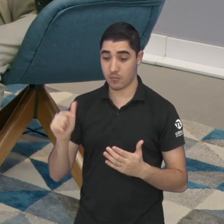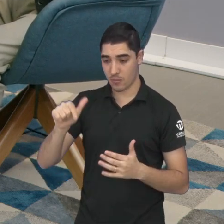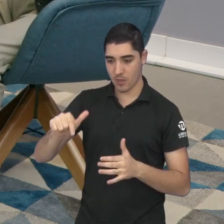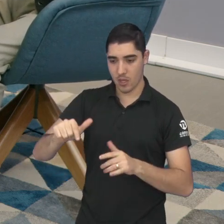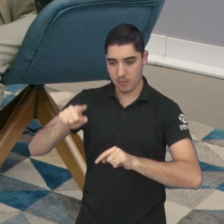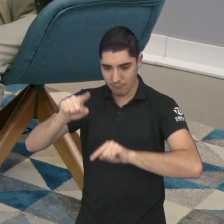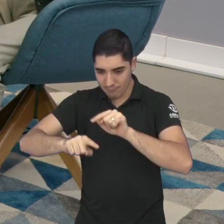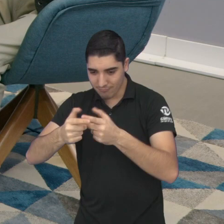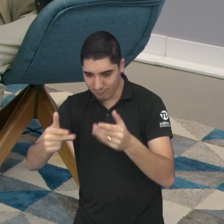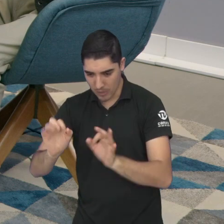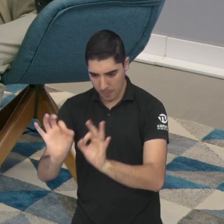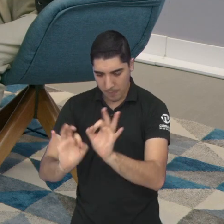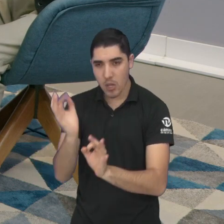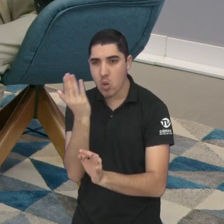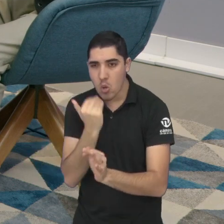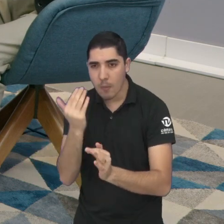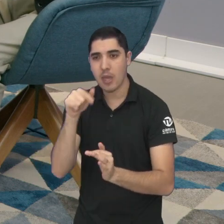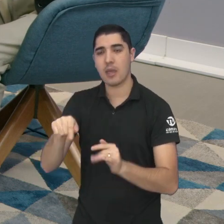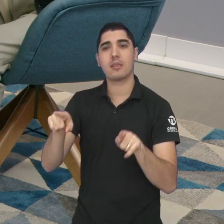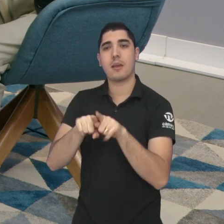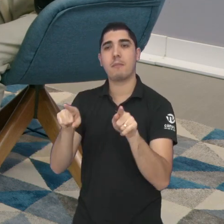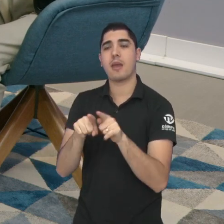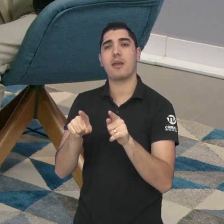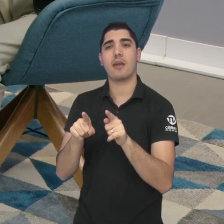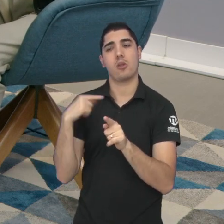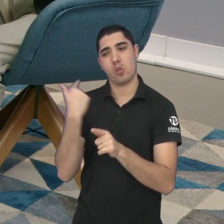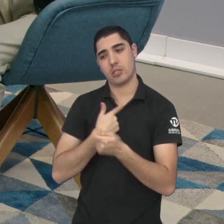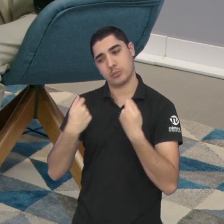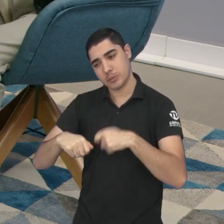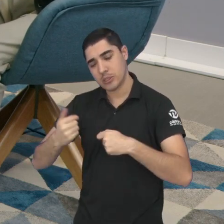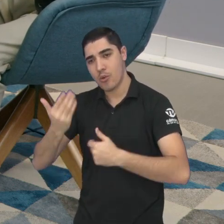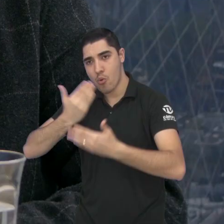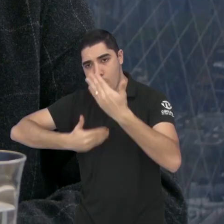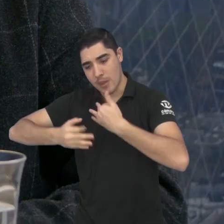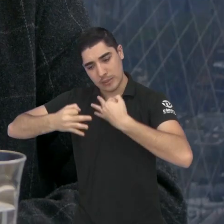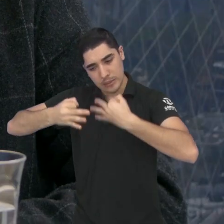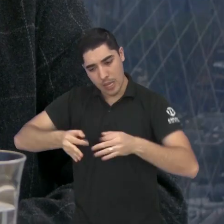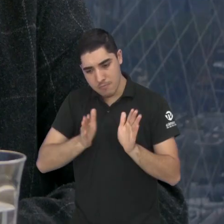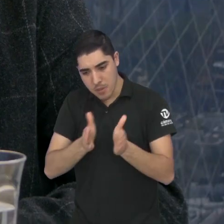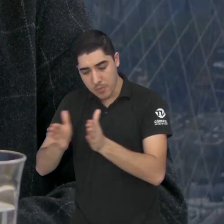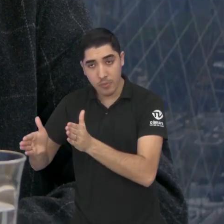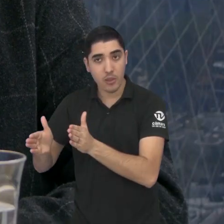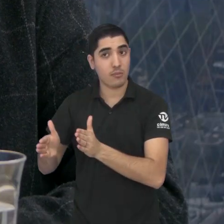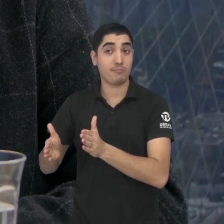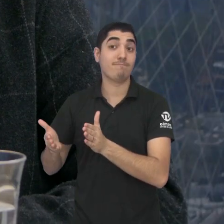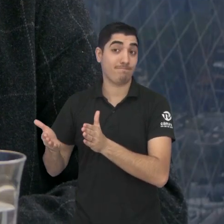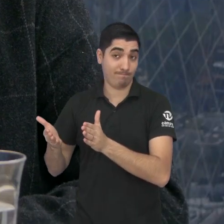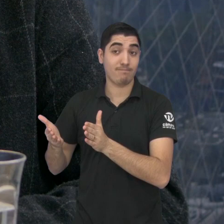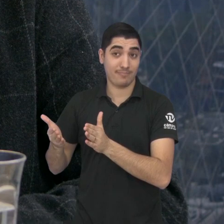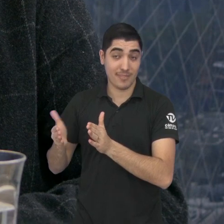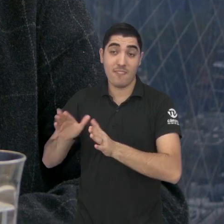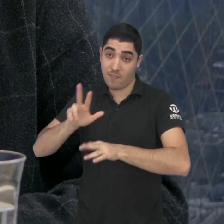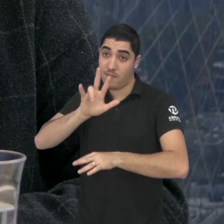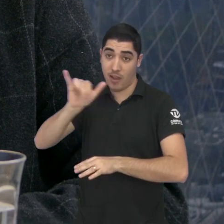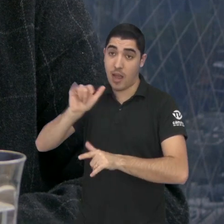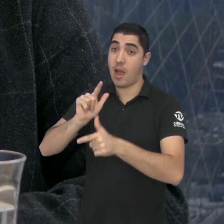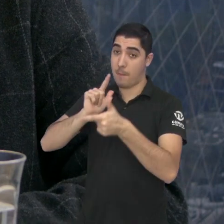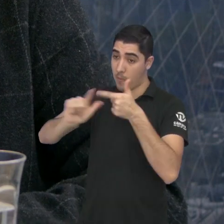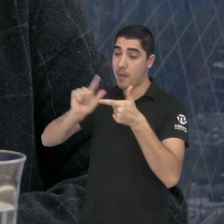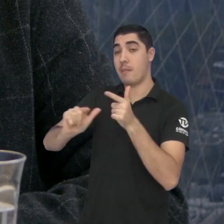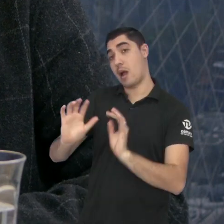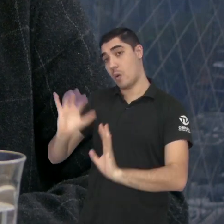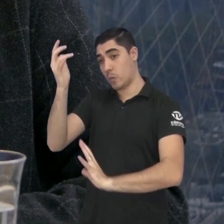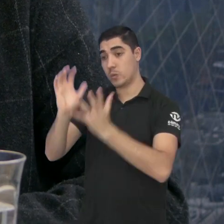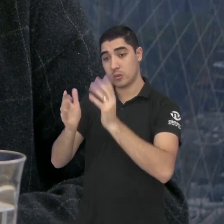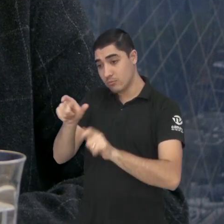fabricados, né? A dieta que a gente tem não é boa. Então isso aí vai causar problema também para os jovens, para as crianças, vai